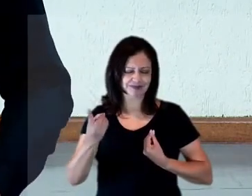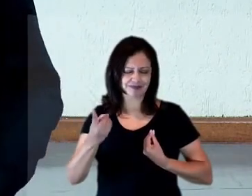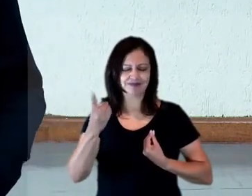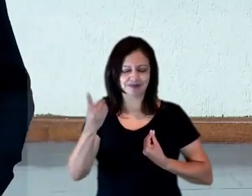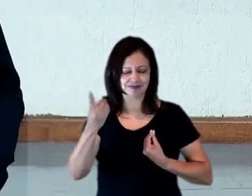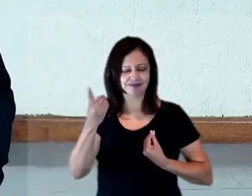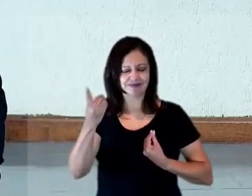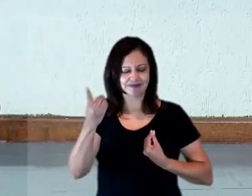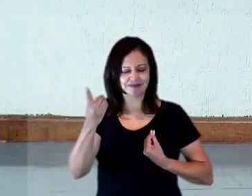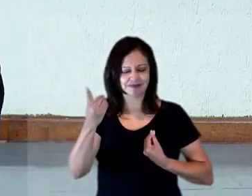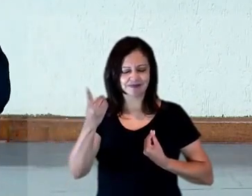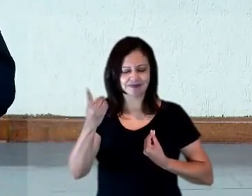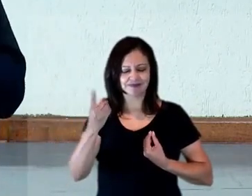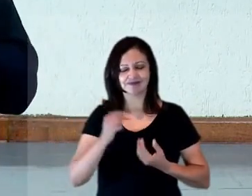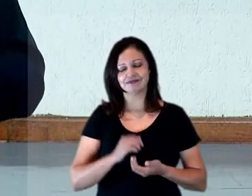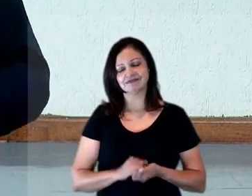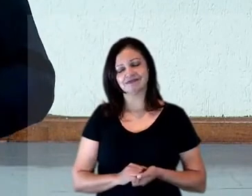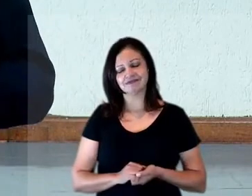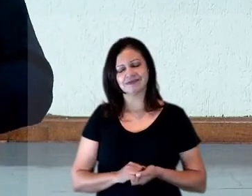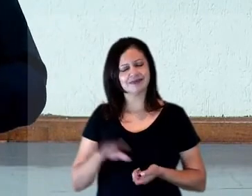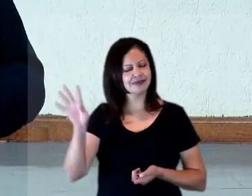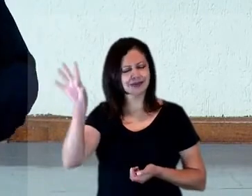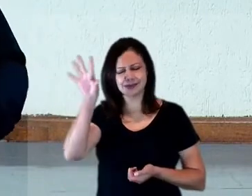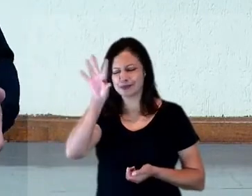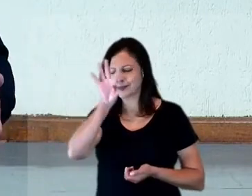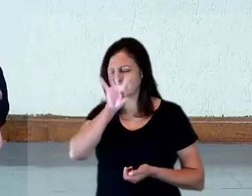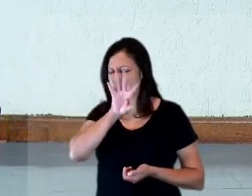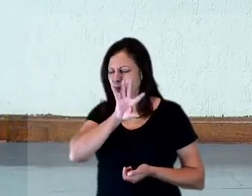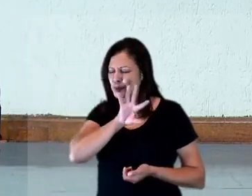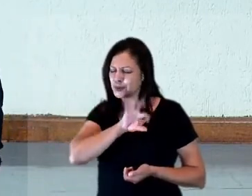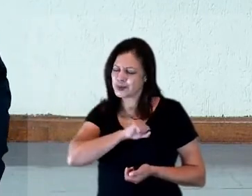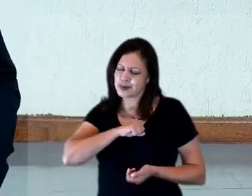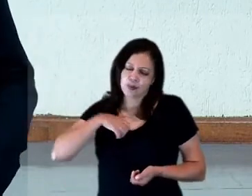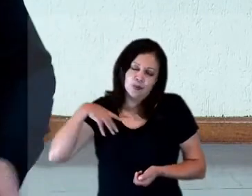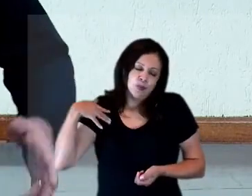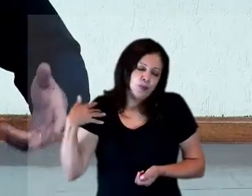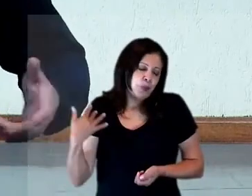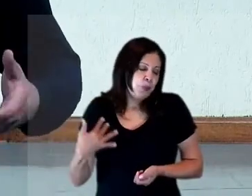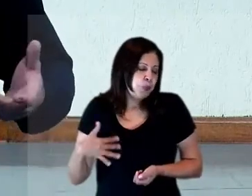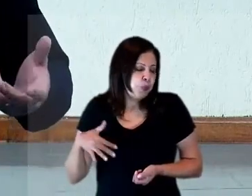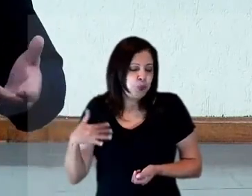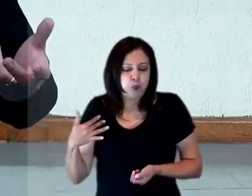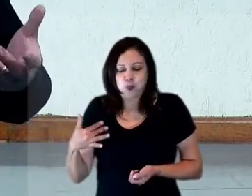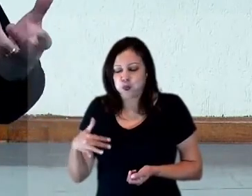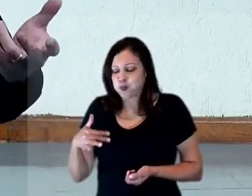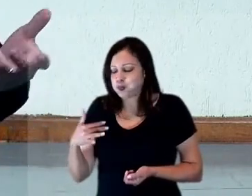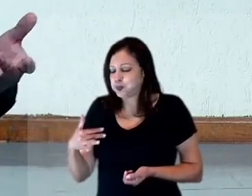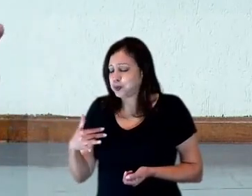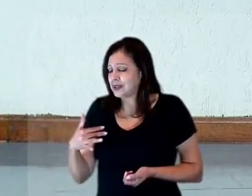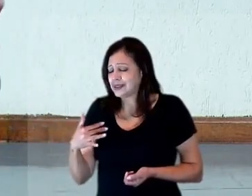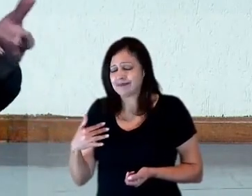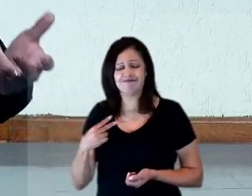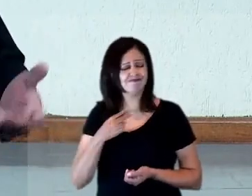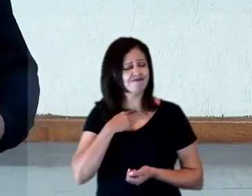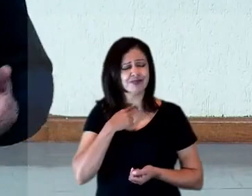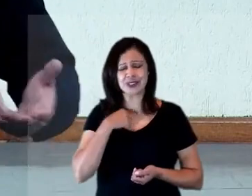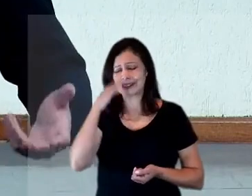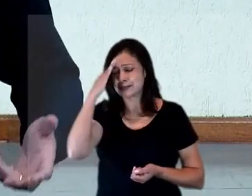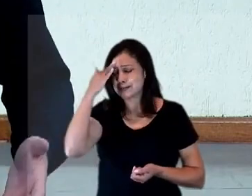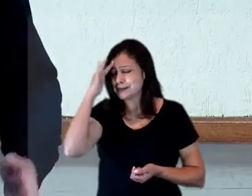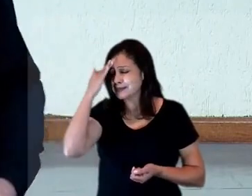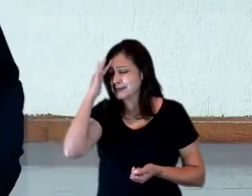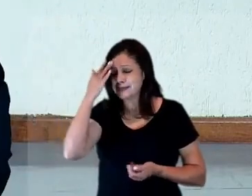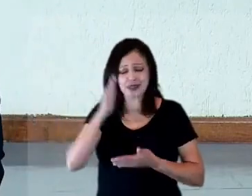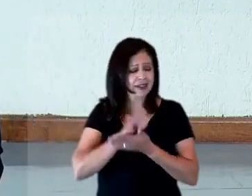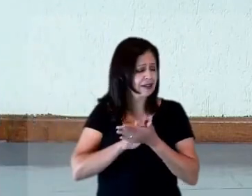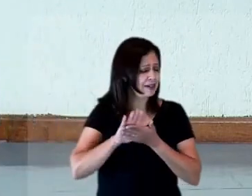em nosso lugar. Tamanho amor demonstrado pelo Senhor, nós não temos condição de compreender, de